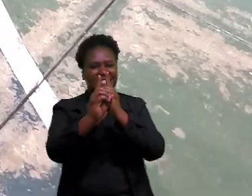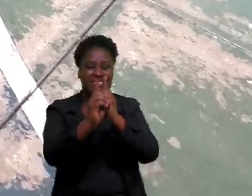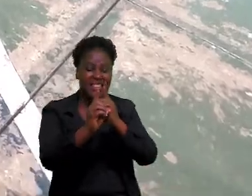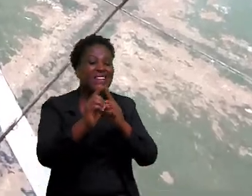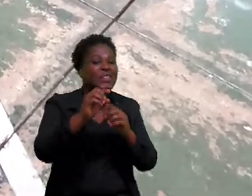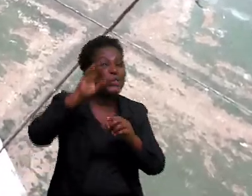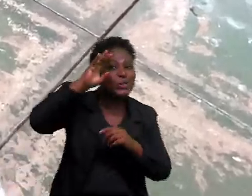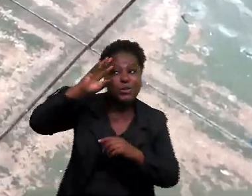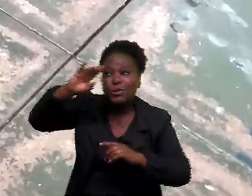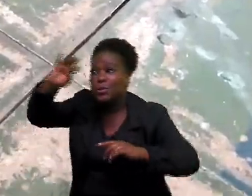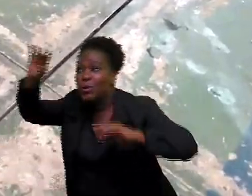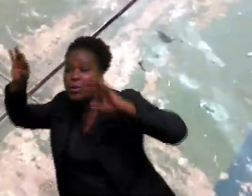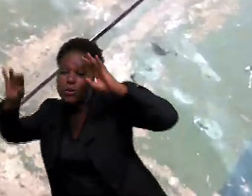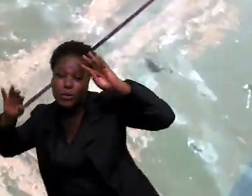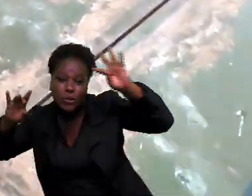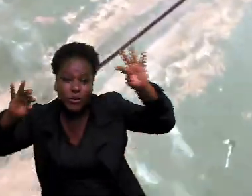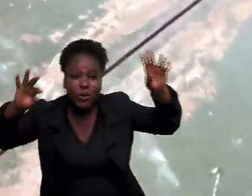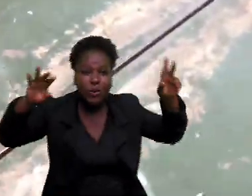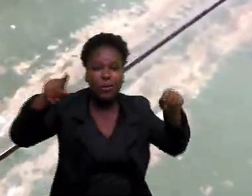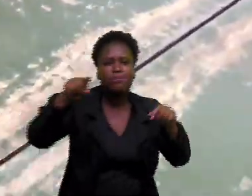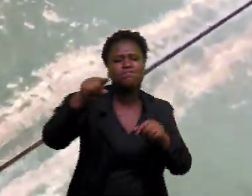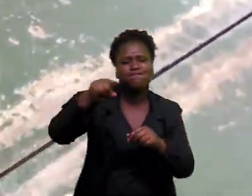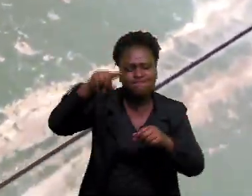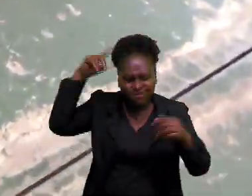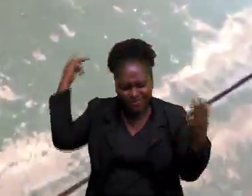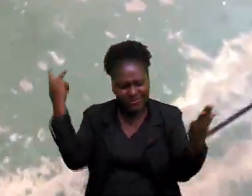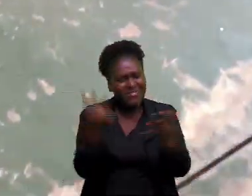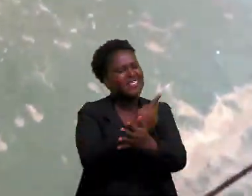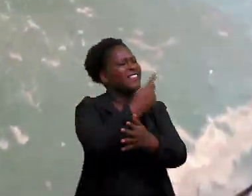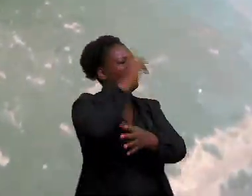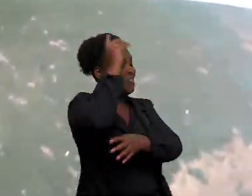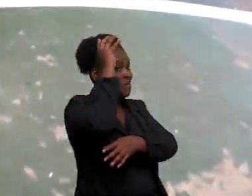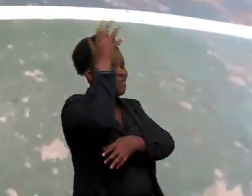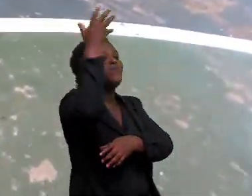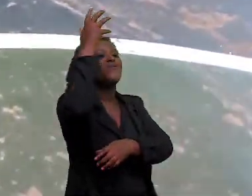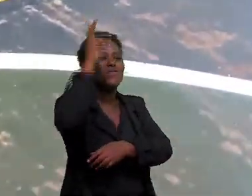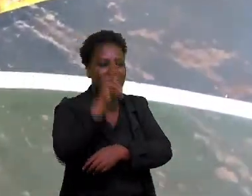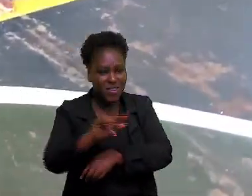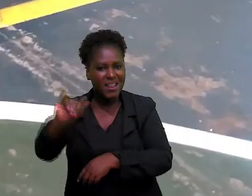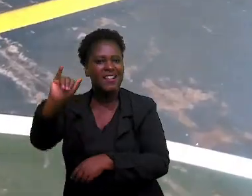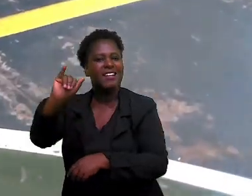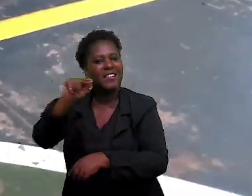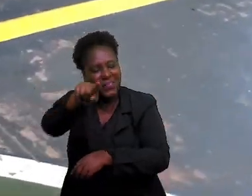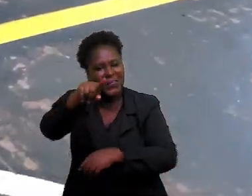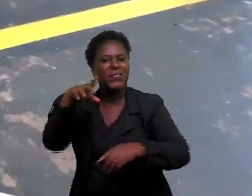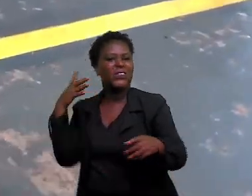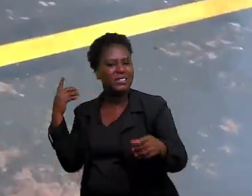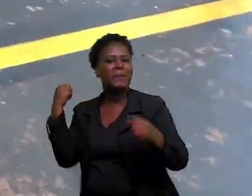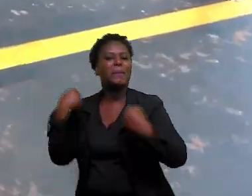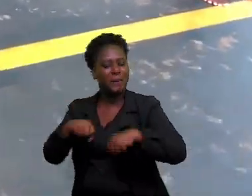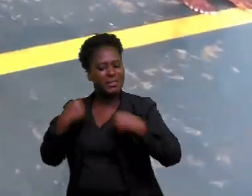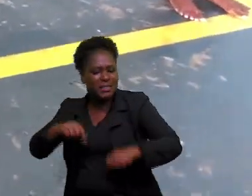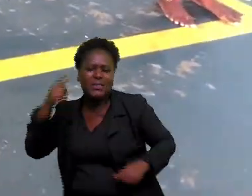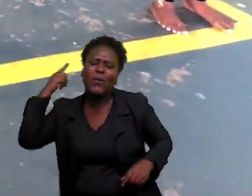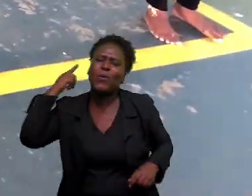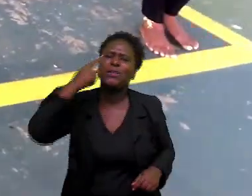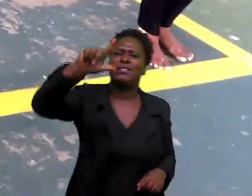desejou vai virar realidade. Você já